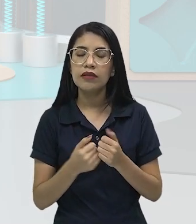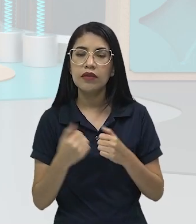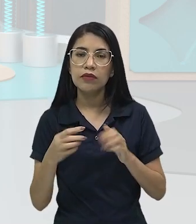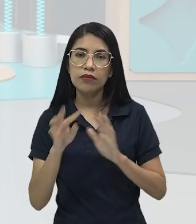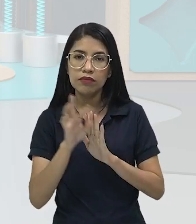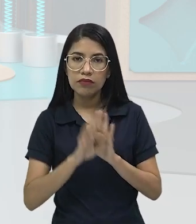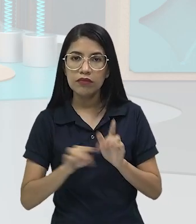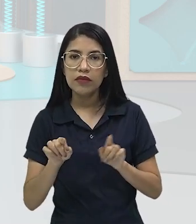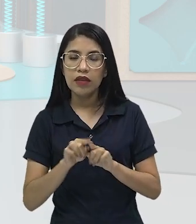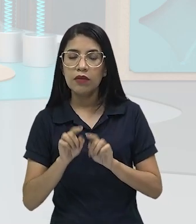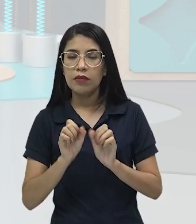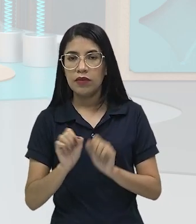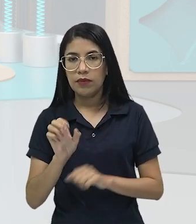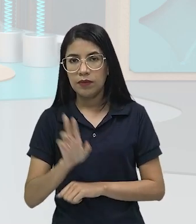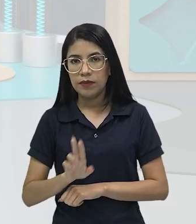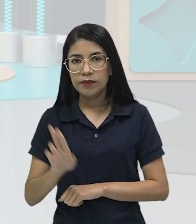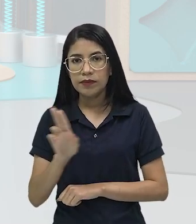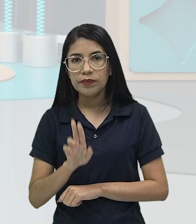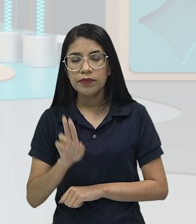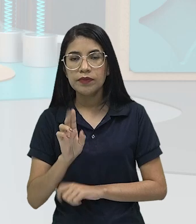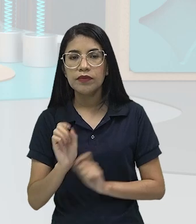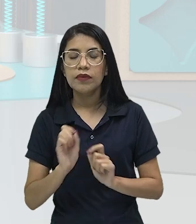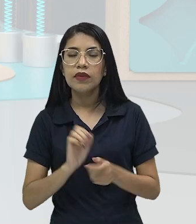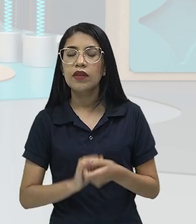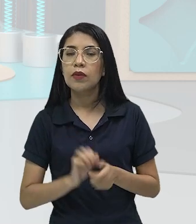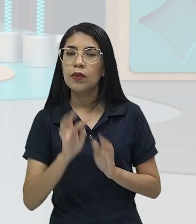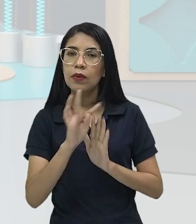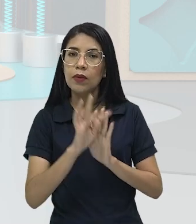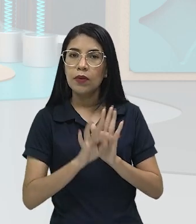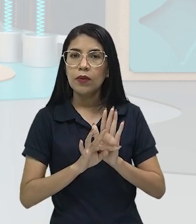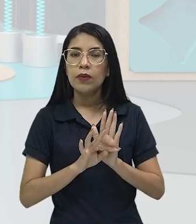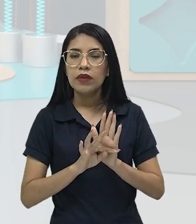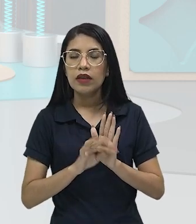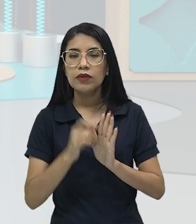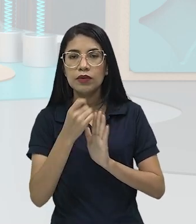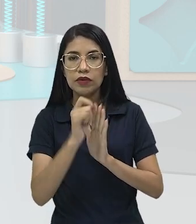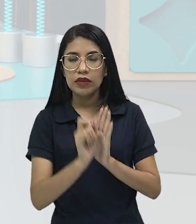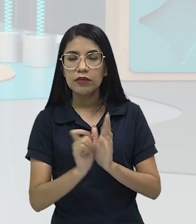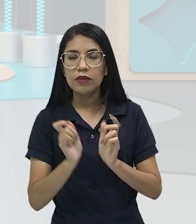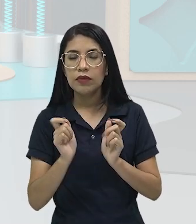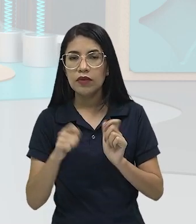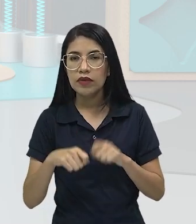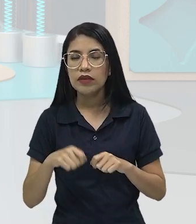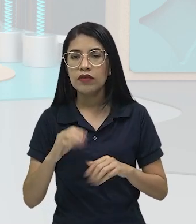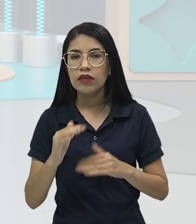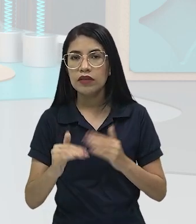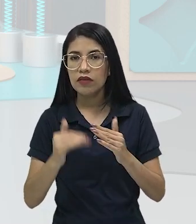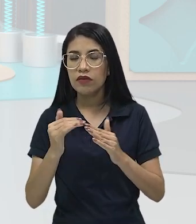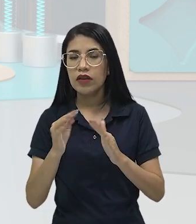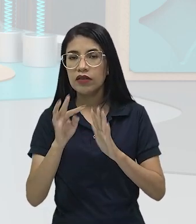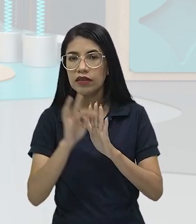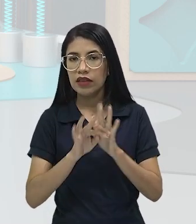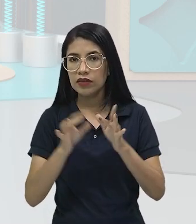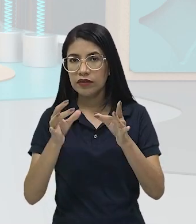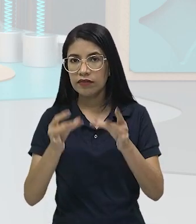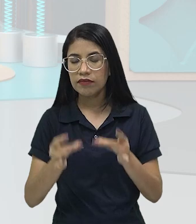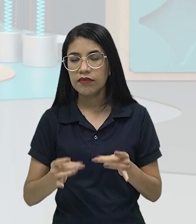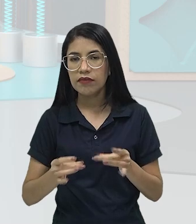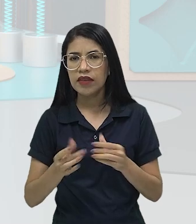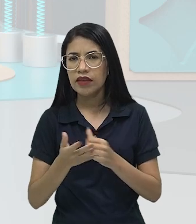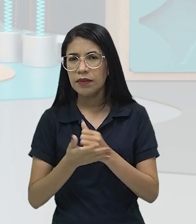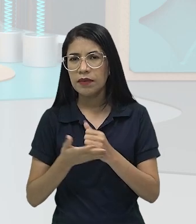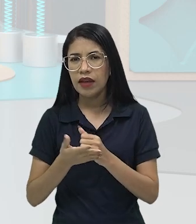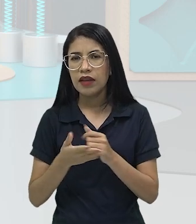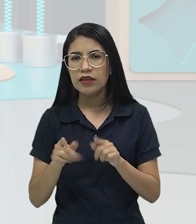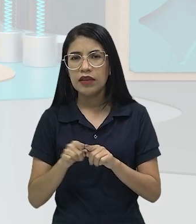você também pode utilizar no texto escrito para desenvolver o seu texto. Esse é bem básico. Assim